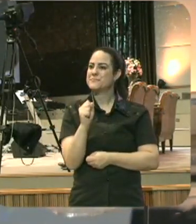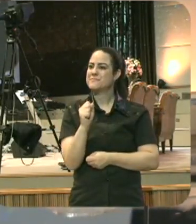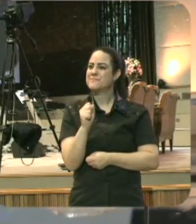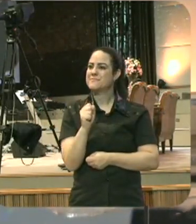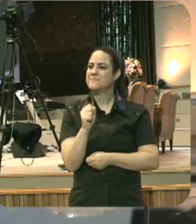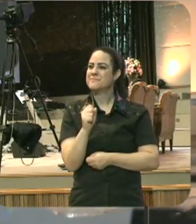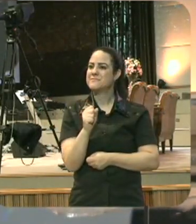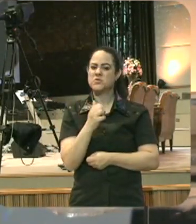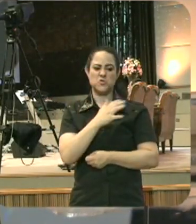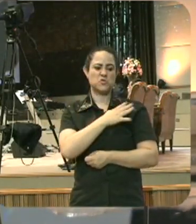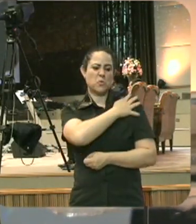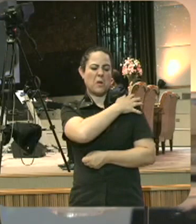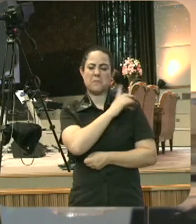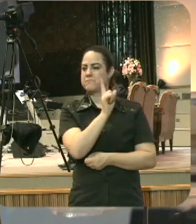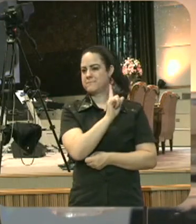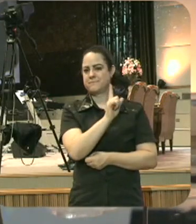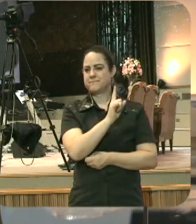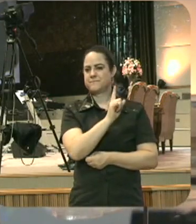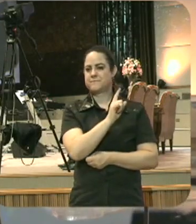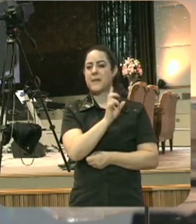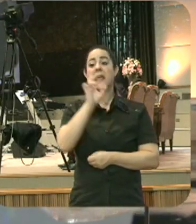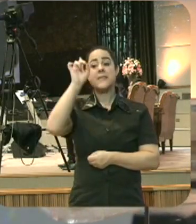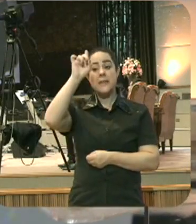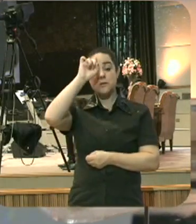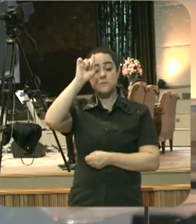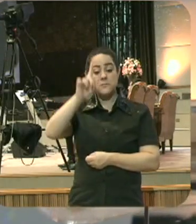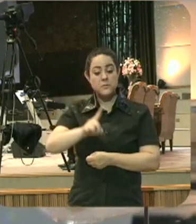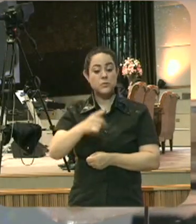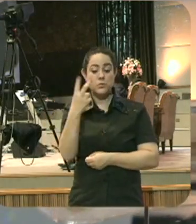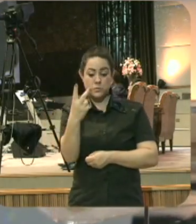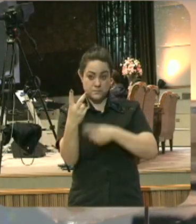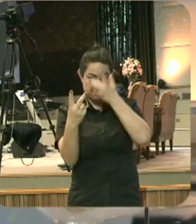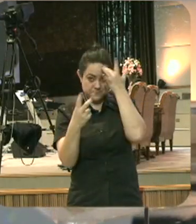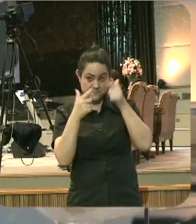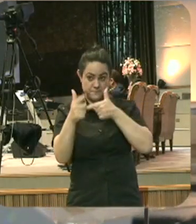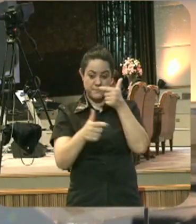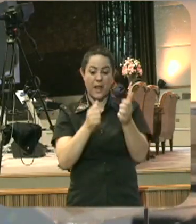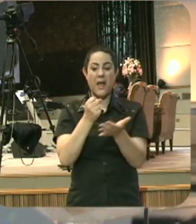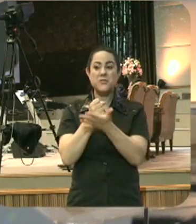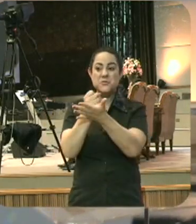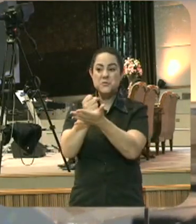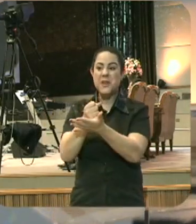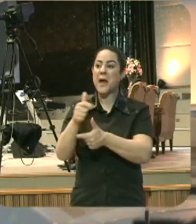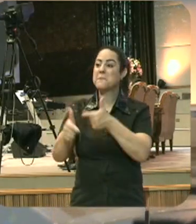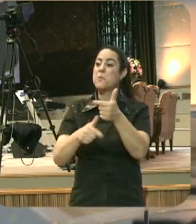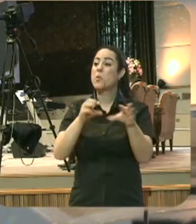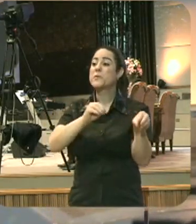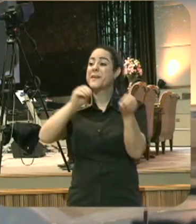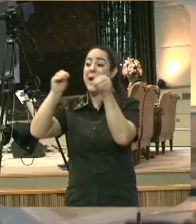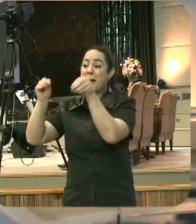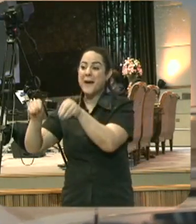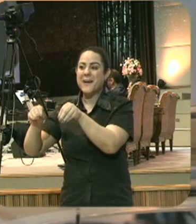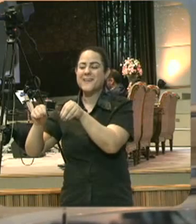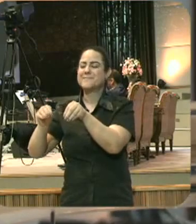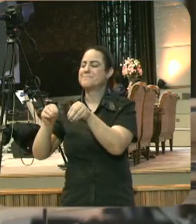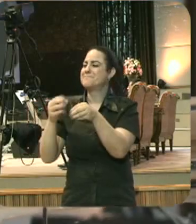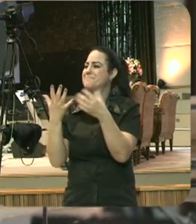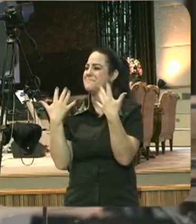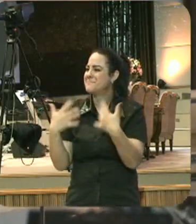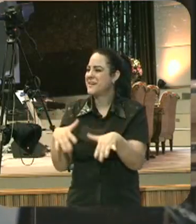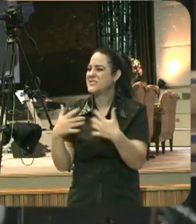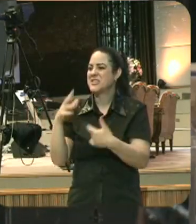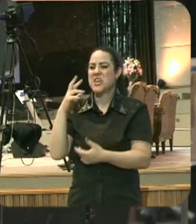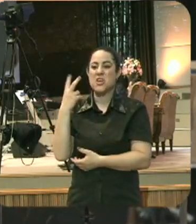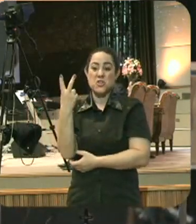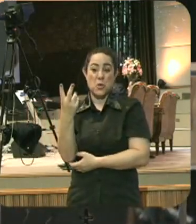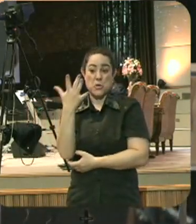E ainda Deus mandou 2 trabalhadores para ajudar a fazer a mudança. Eu acho Deus tremendo. Eu imagino lá os 2